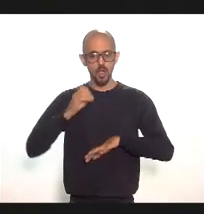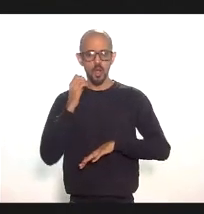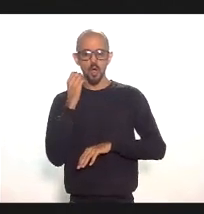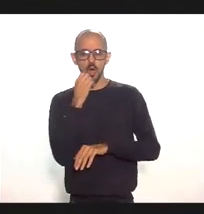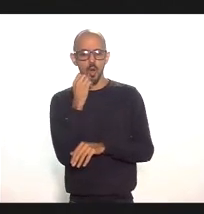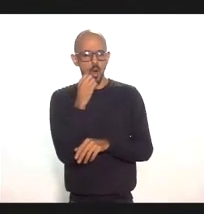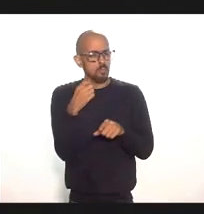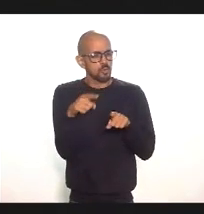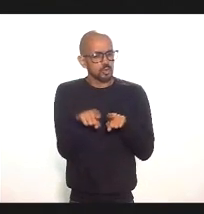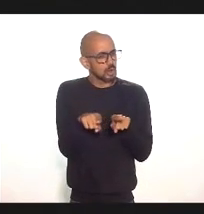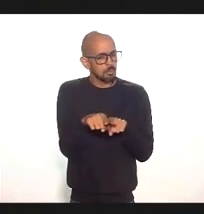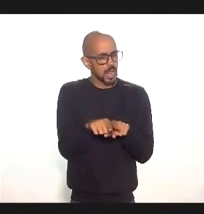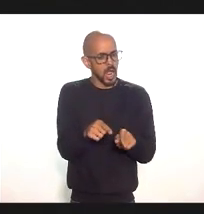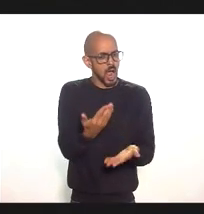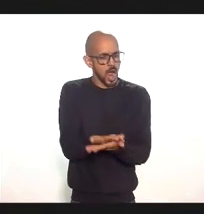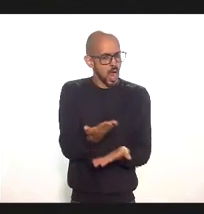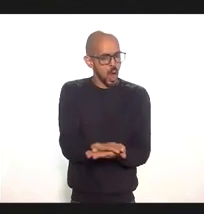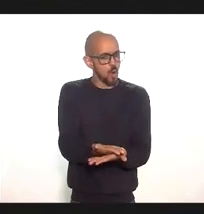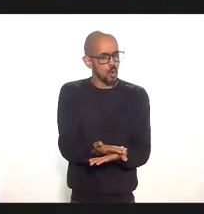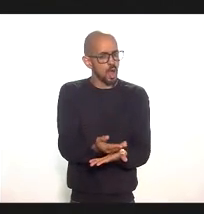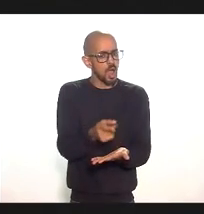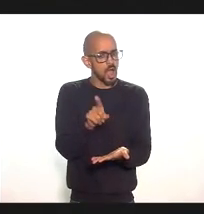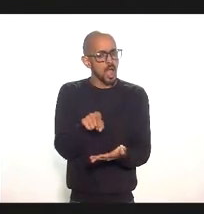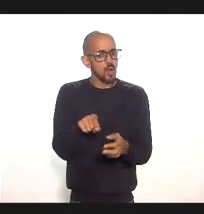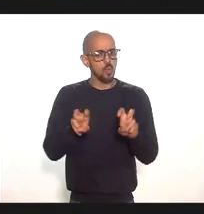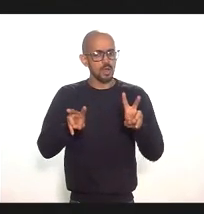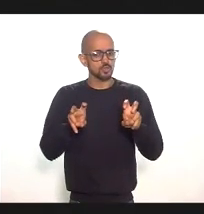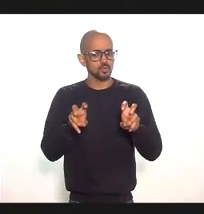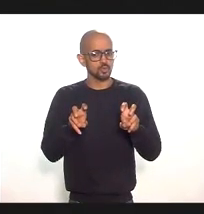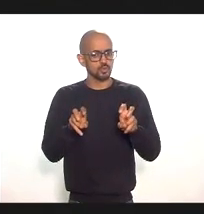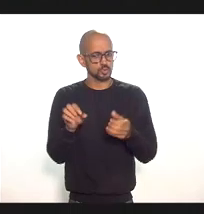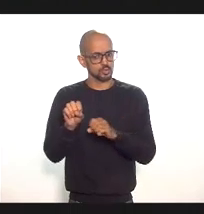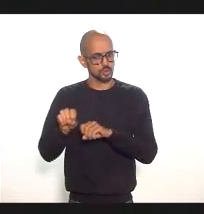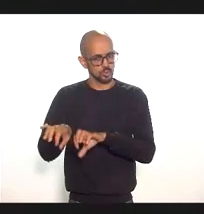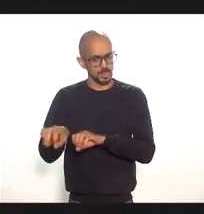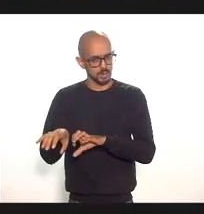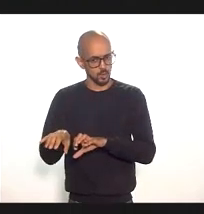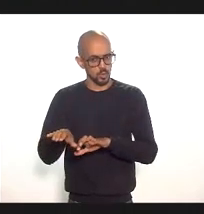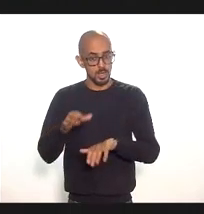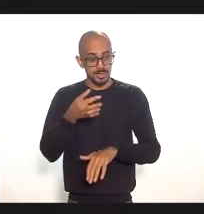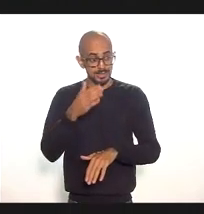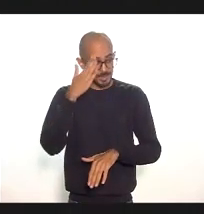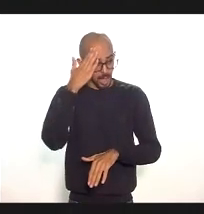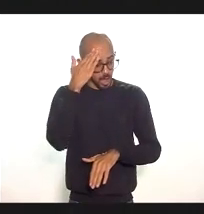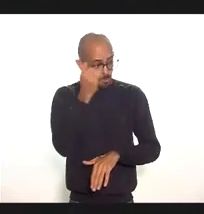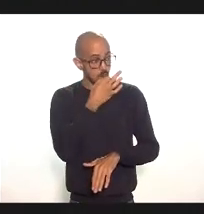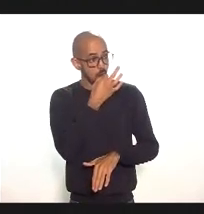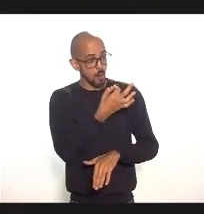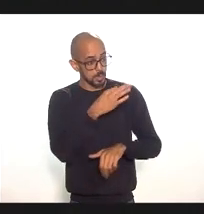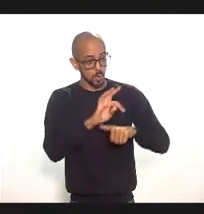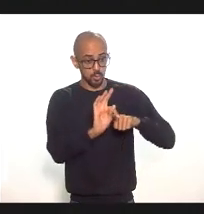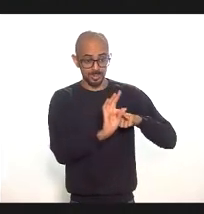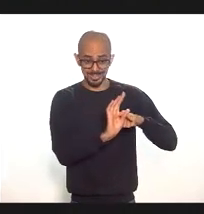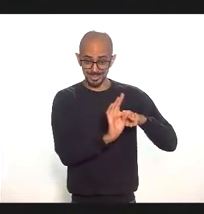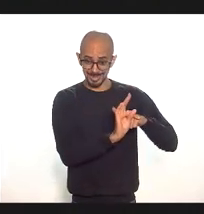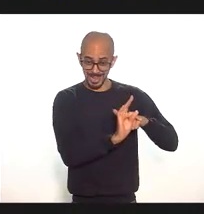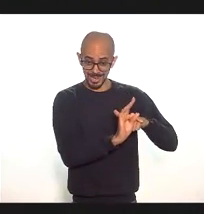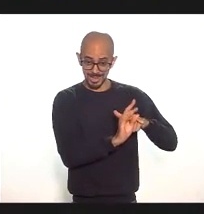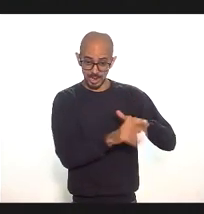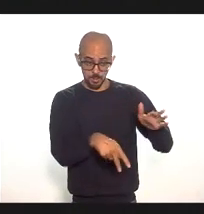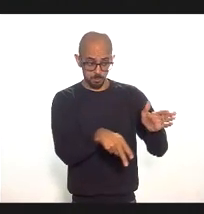da pandemia, saúde e educação, saber a opinião técnica balizada